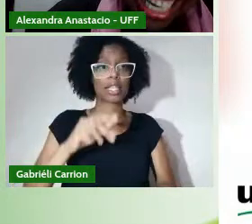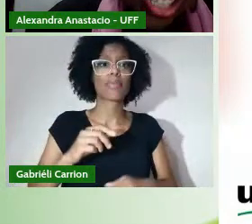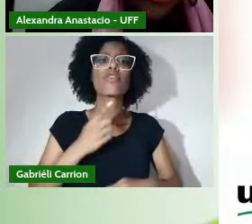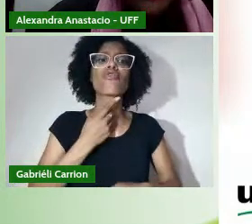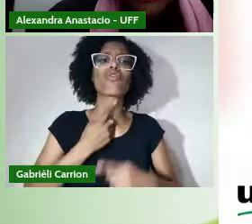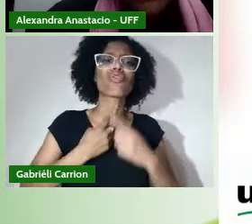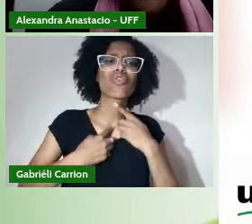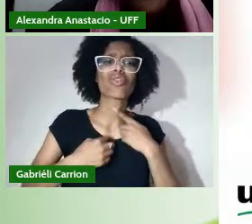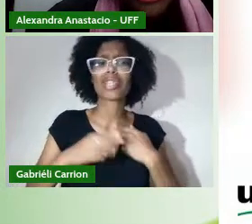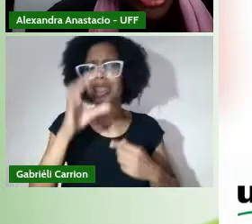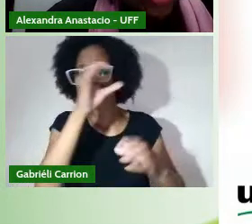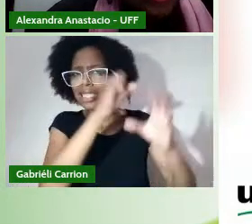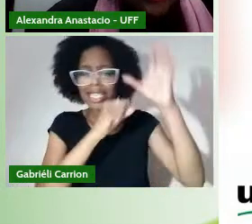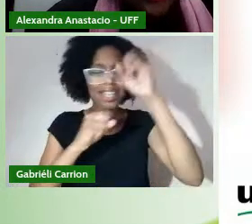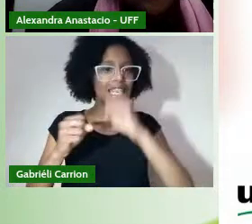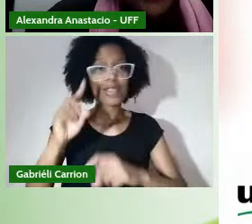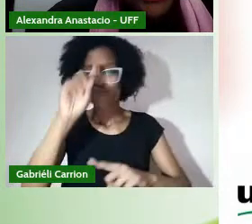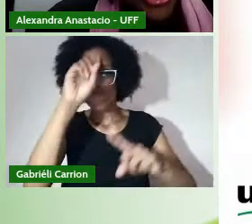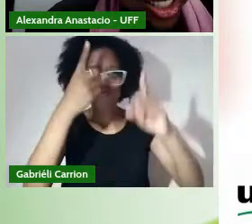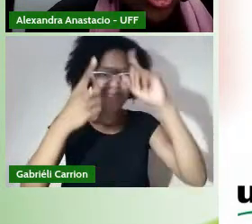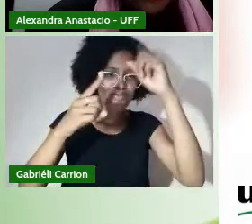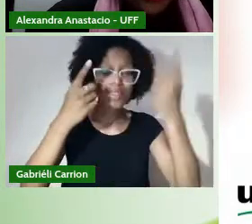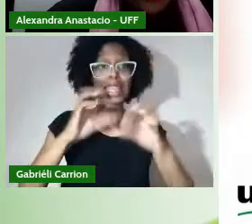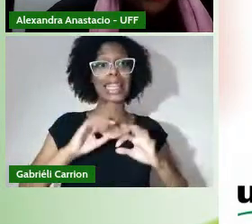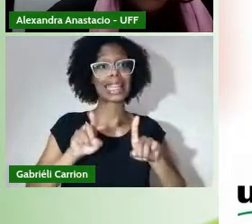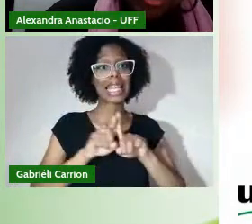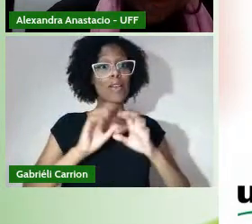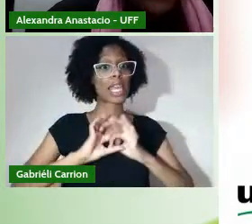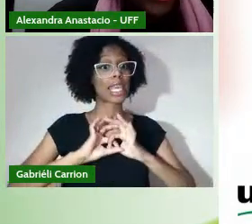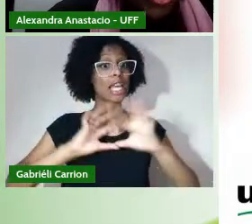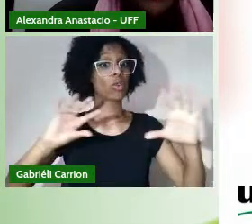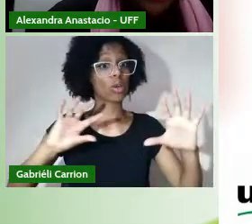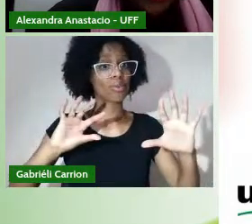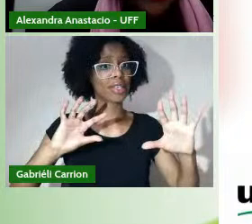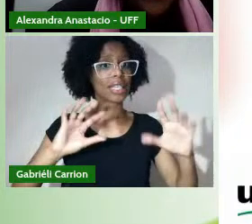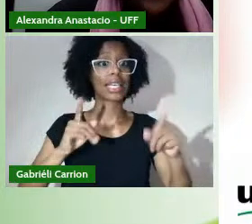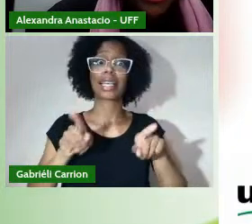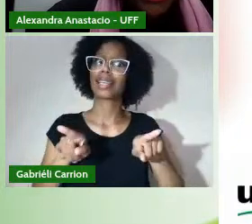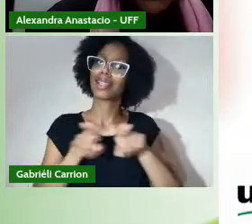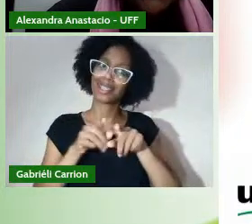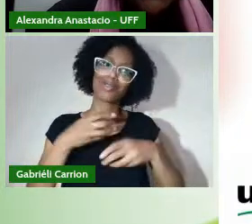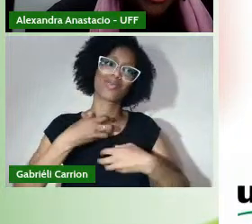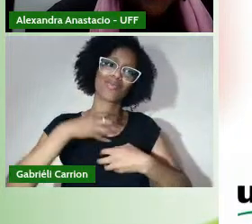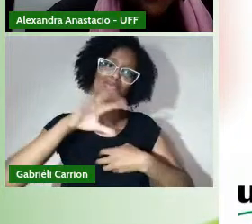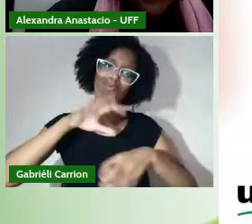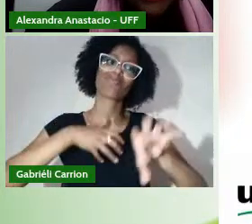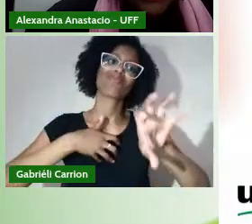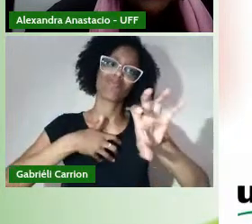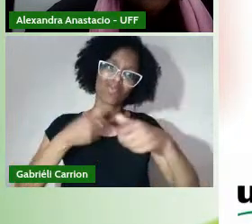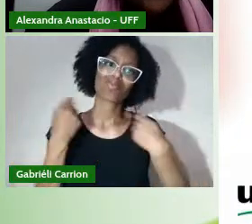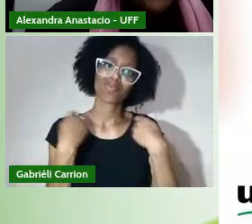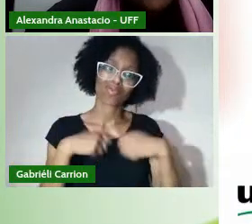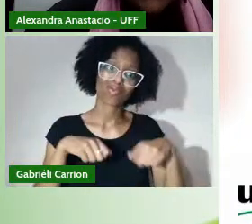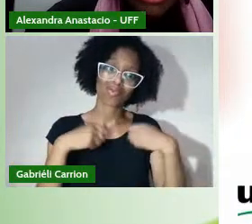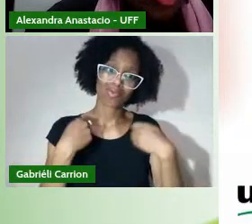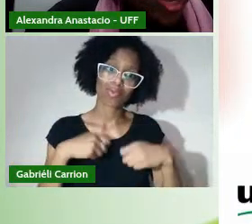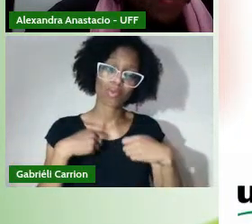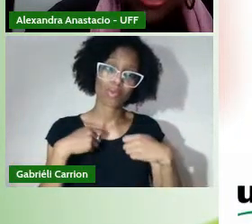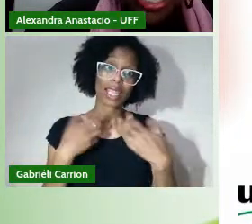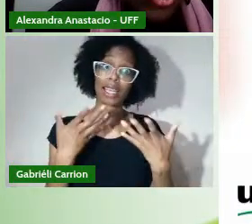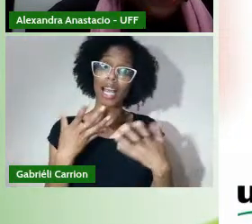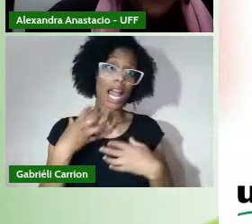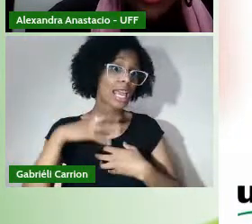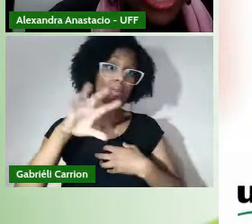a criatividade, a autonomia e, olha lá, a empatia também. Né? Então, a empatia está lá